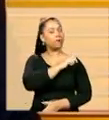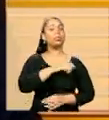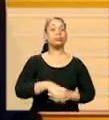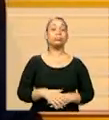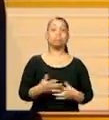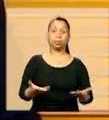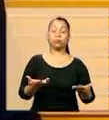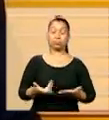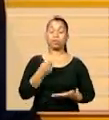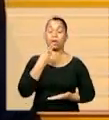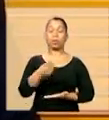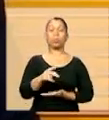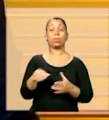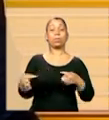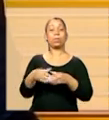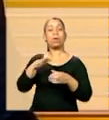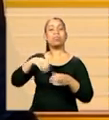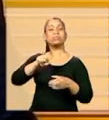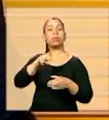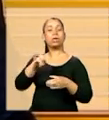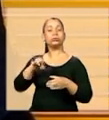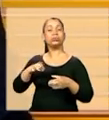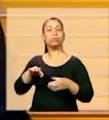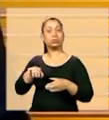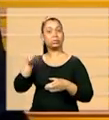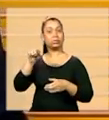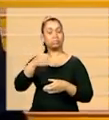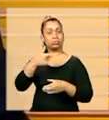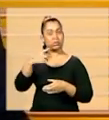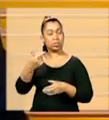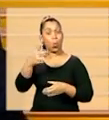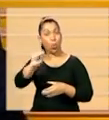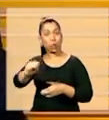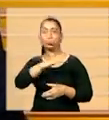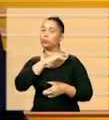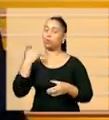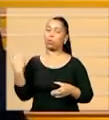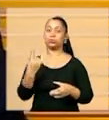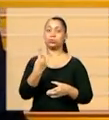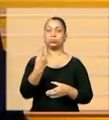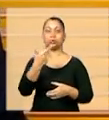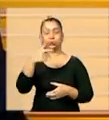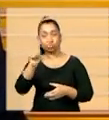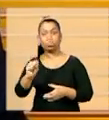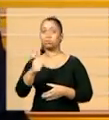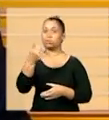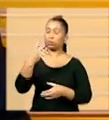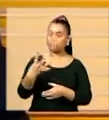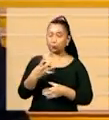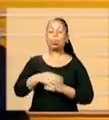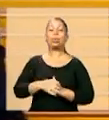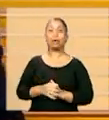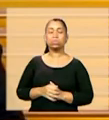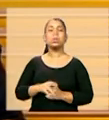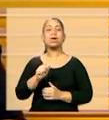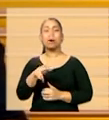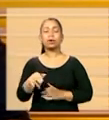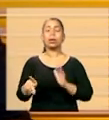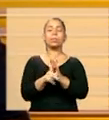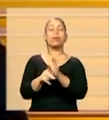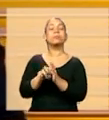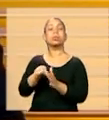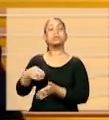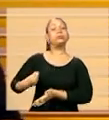Rio Preto, eu passo os dados do Ceresp, em 2017 foram 8 óbitos, em 2018, 14 óbitos. Ana Beatriz, que